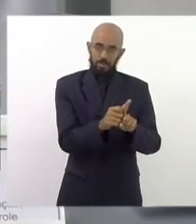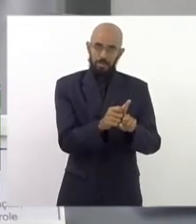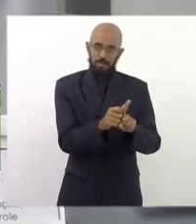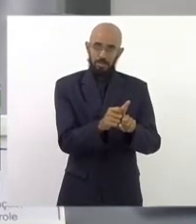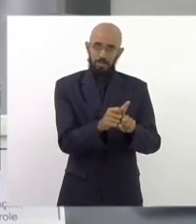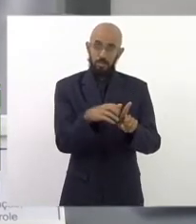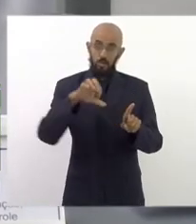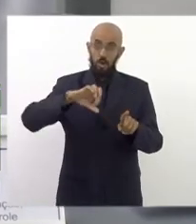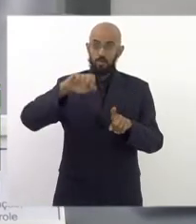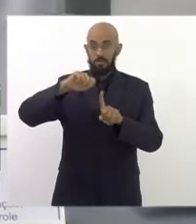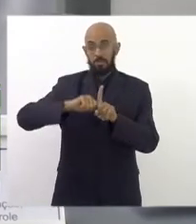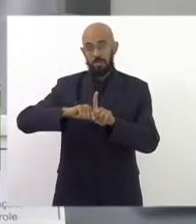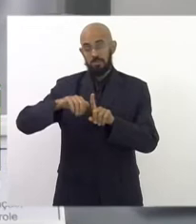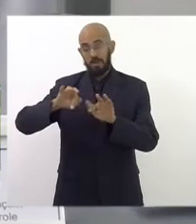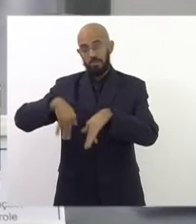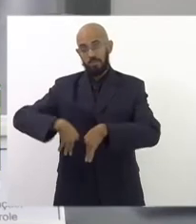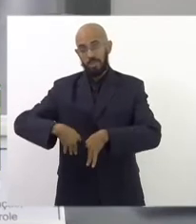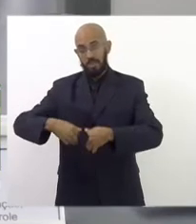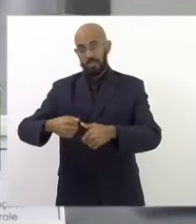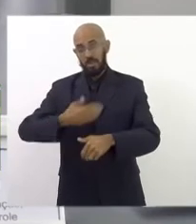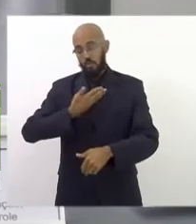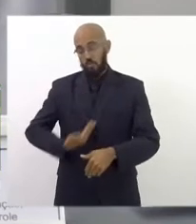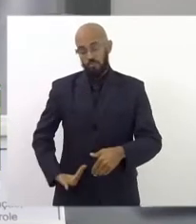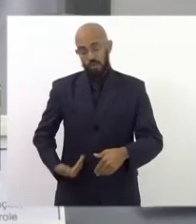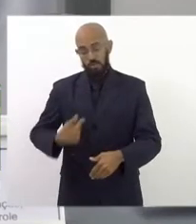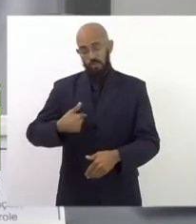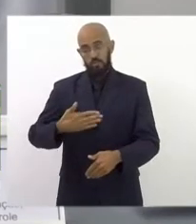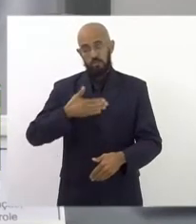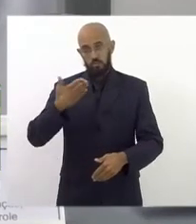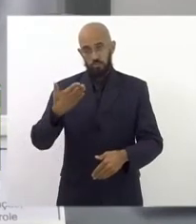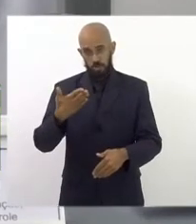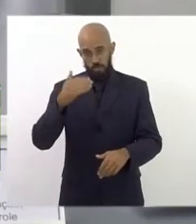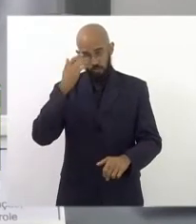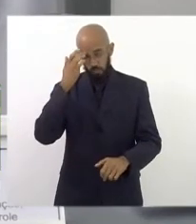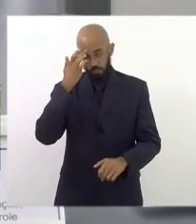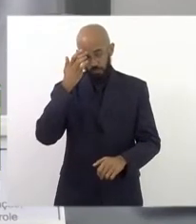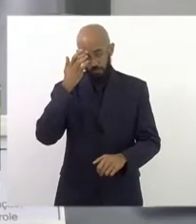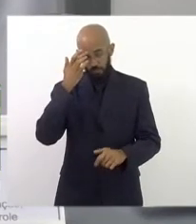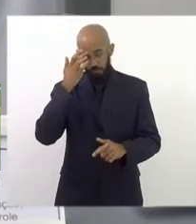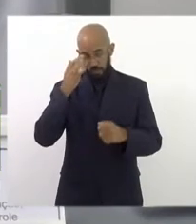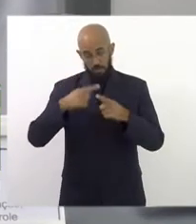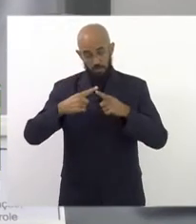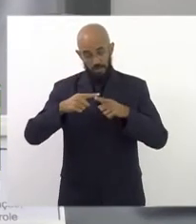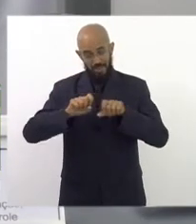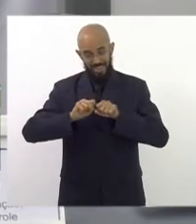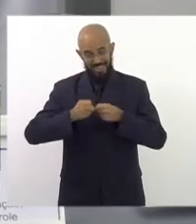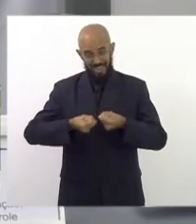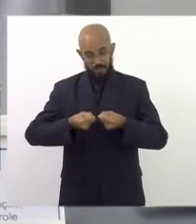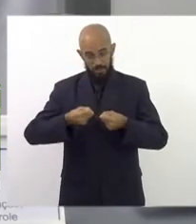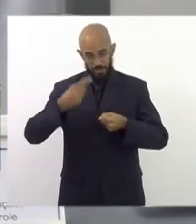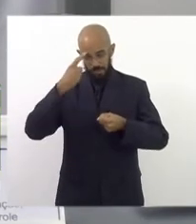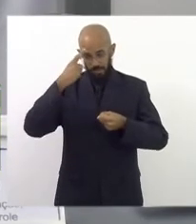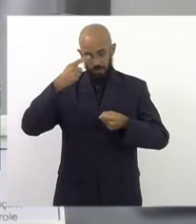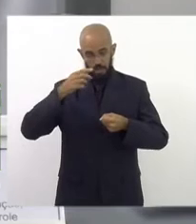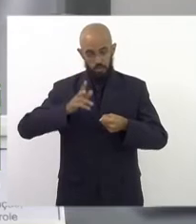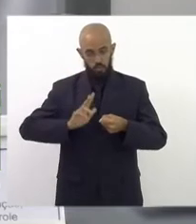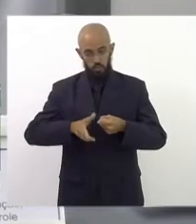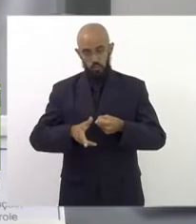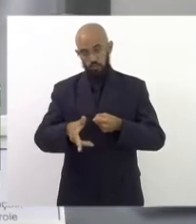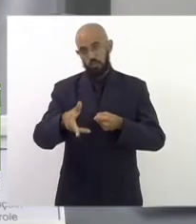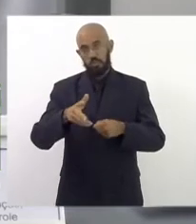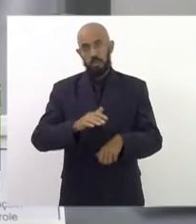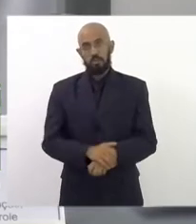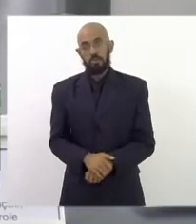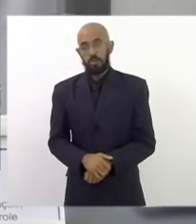governo. Então, fico surpreso, porque quebra a continuidade.